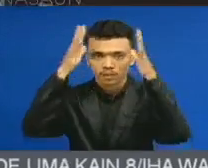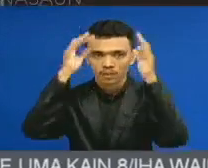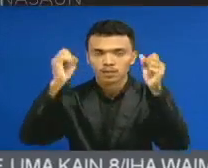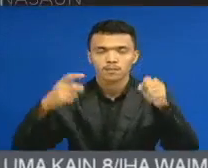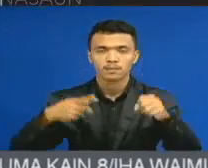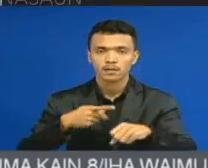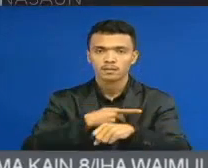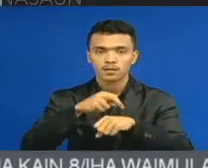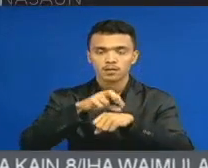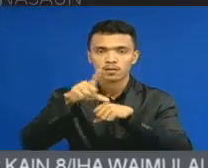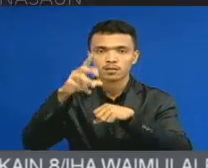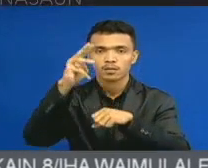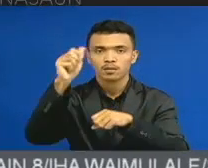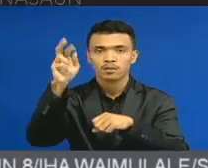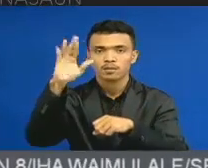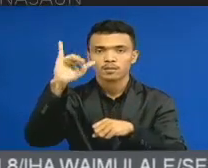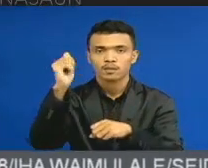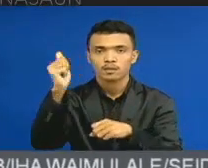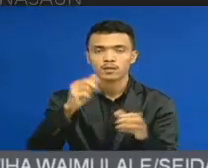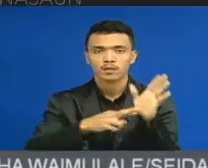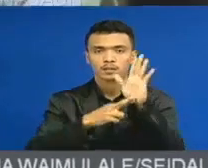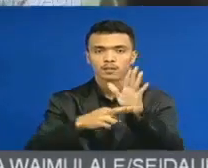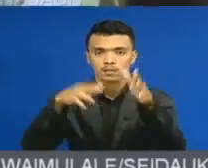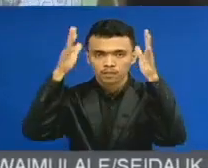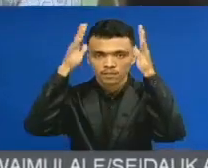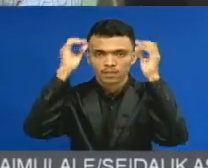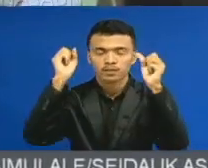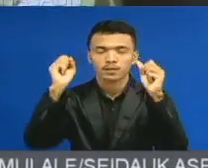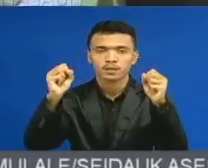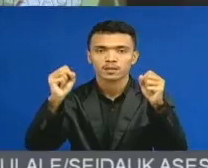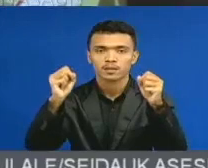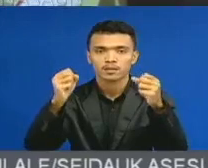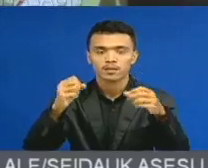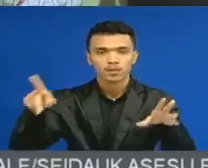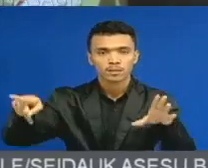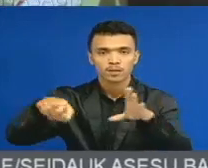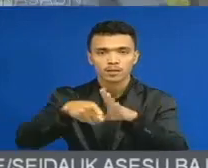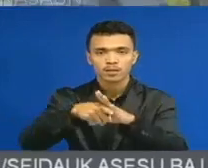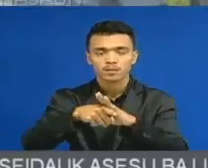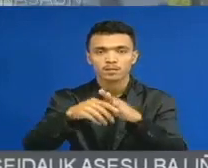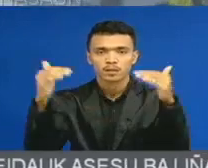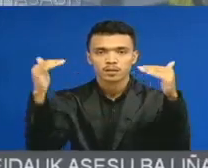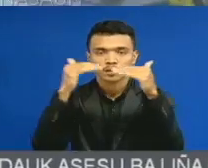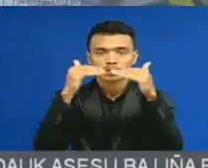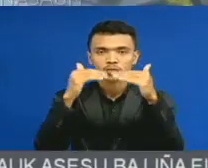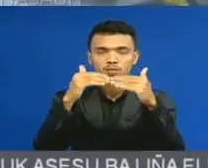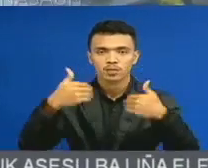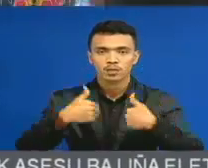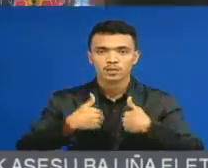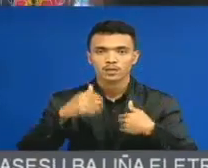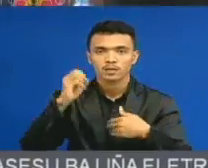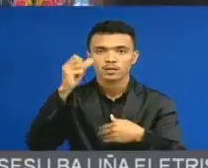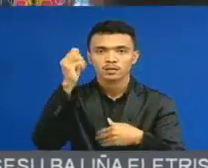Nacional, Maria Fernanda Lai, se representa Presidente da República, onde participa a Assembleia Geral e a São